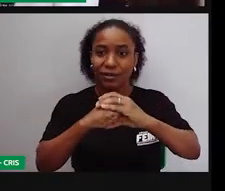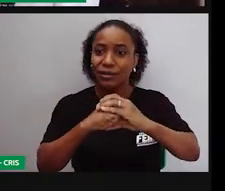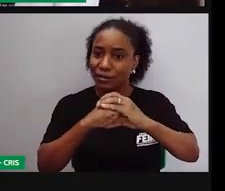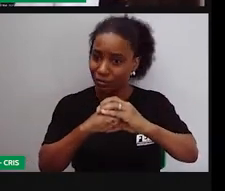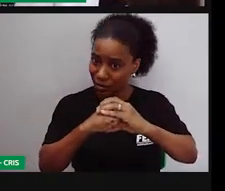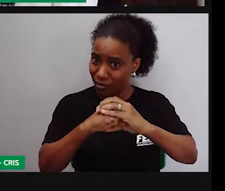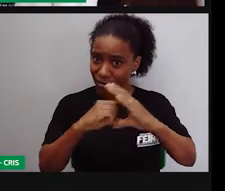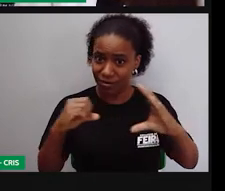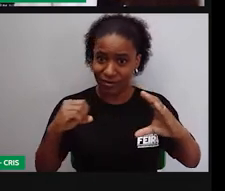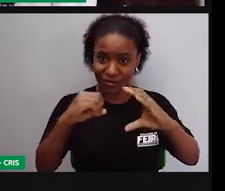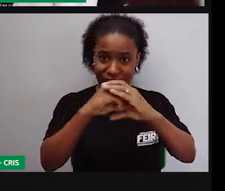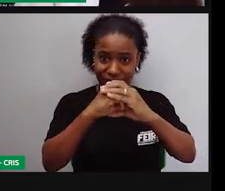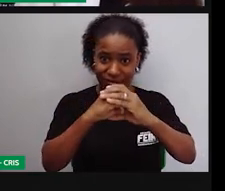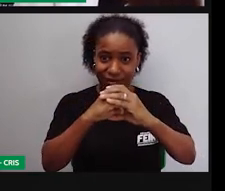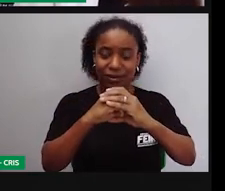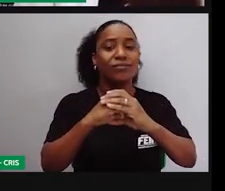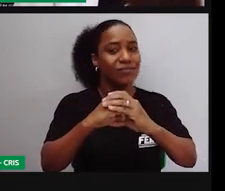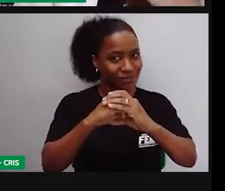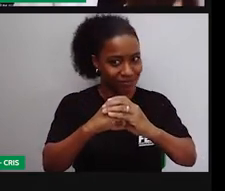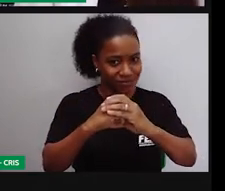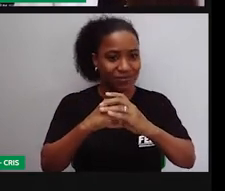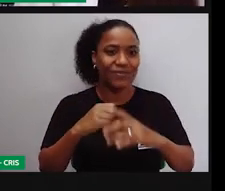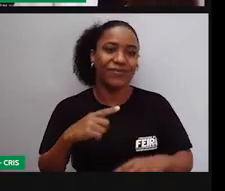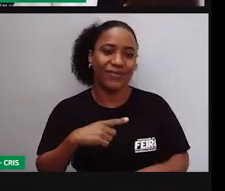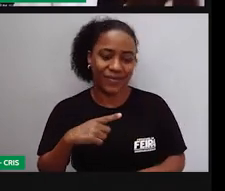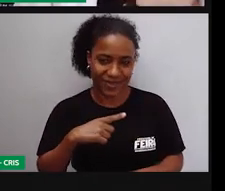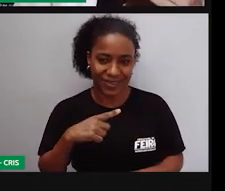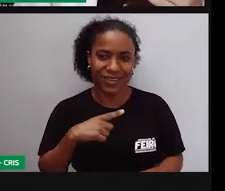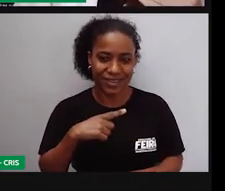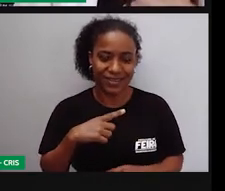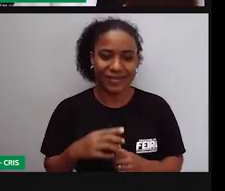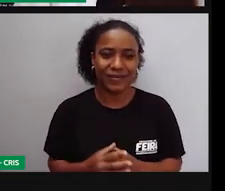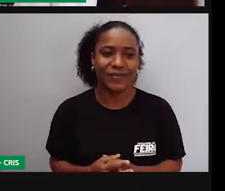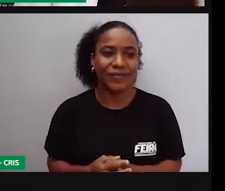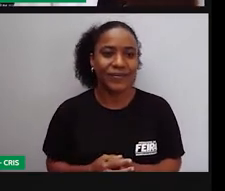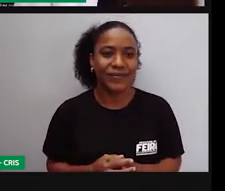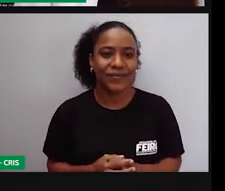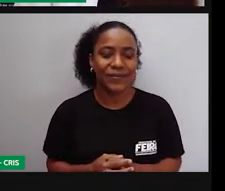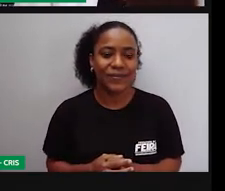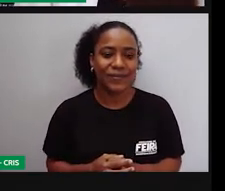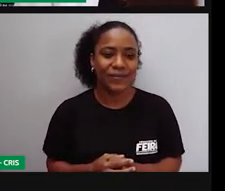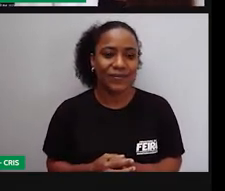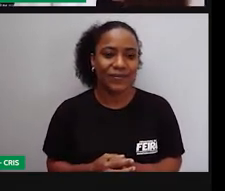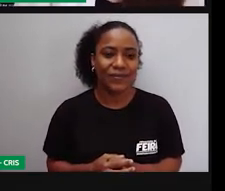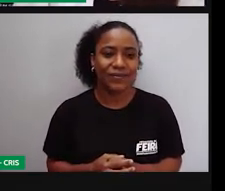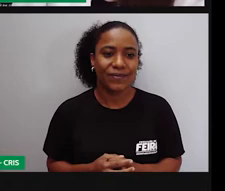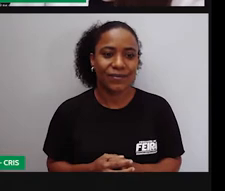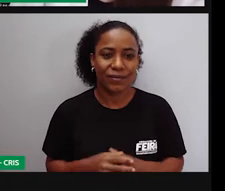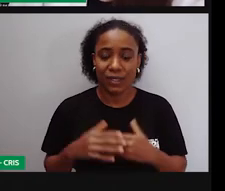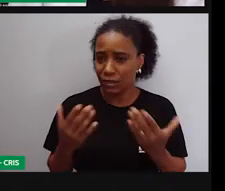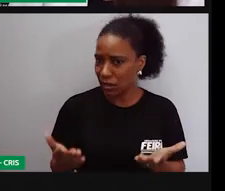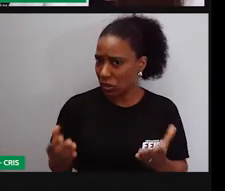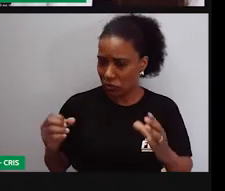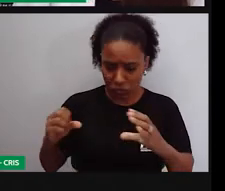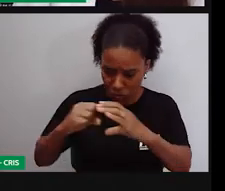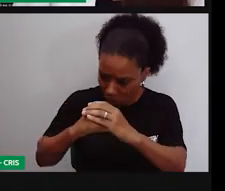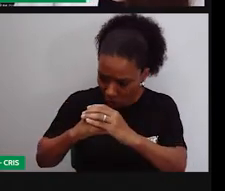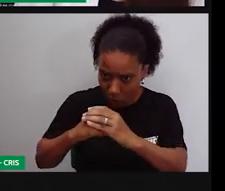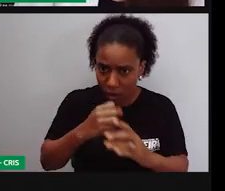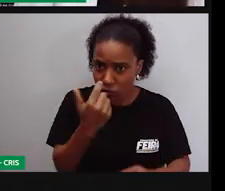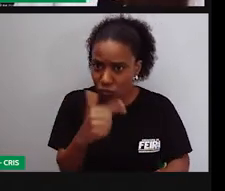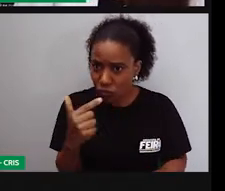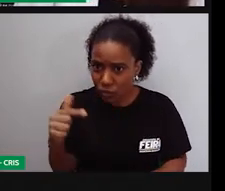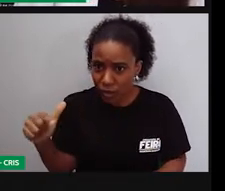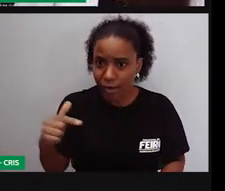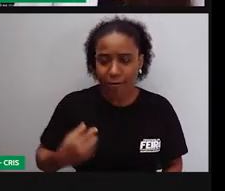possui célula. Então, todos os seres vivos possuem célula. Se ele não possui célula, não é um ser vivo, não é